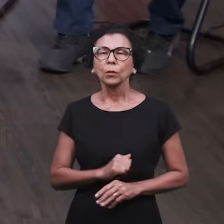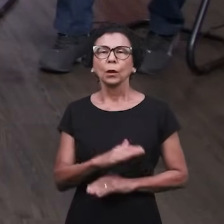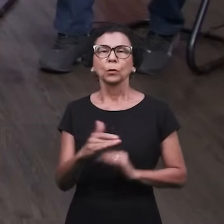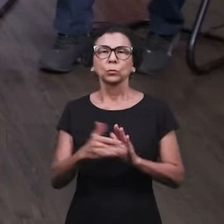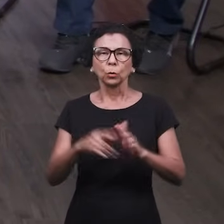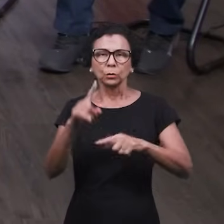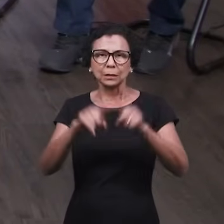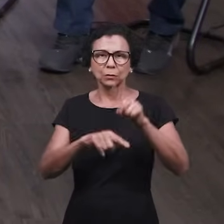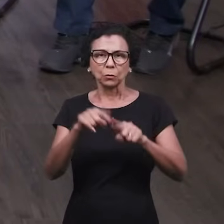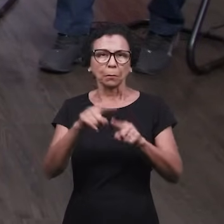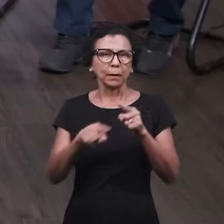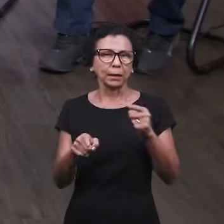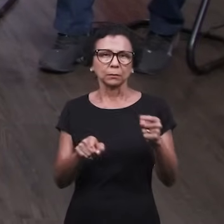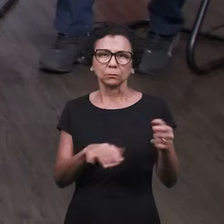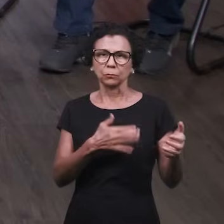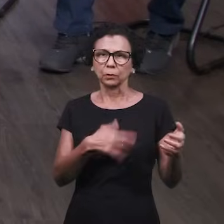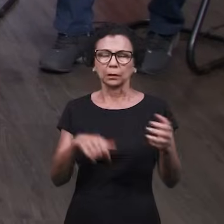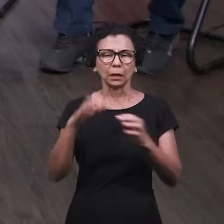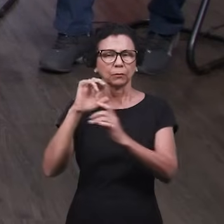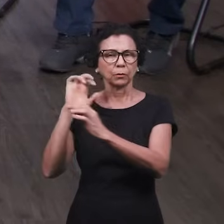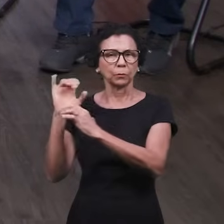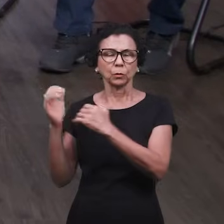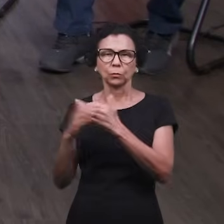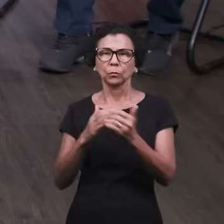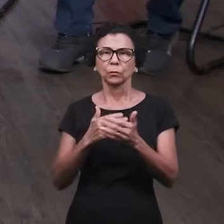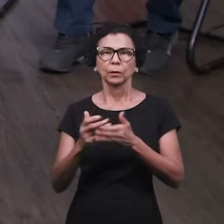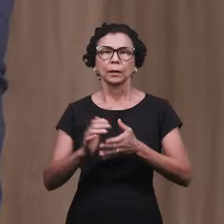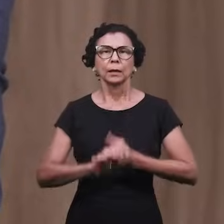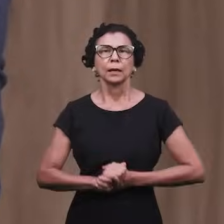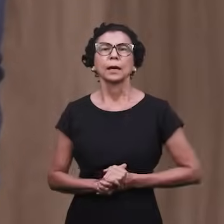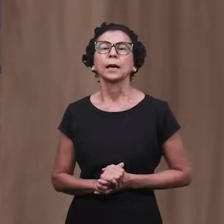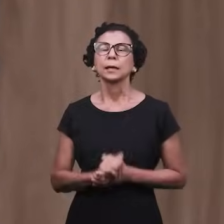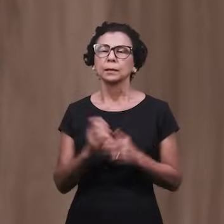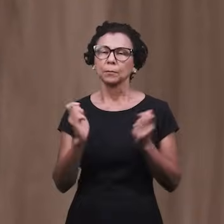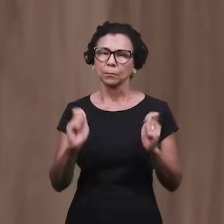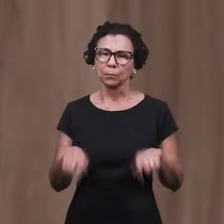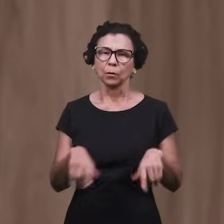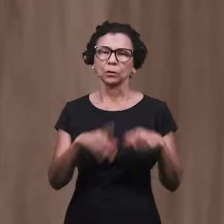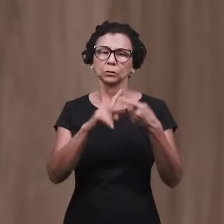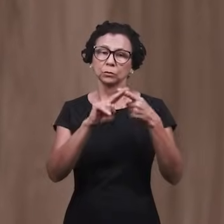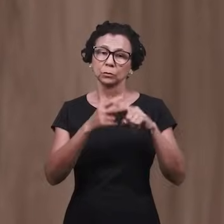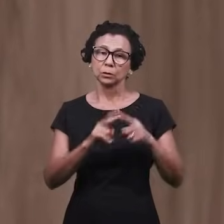vai avaliar a questão, hoje que é muito importante, é o custo-benefício.